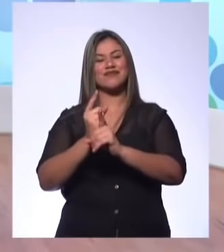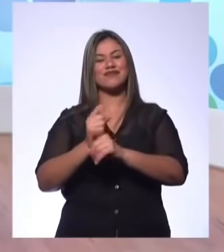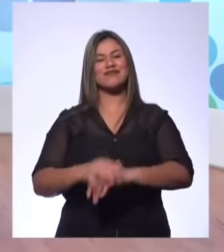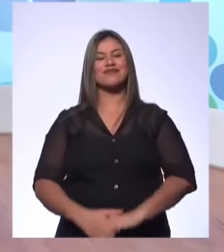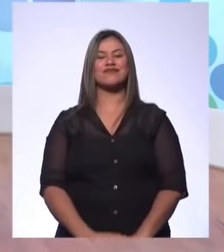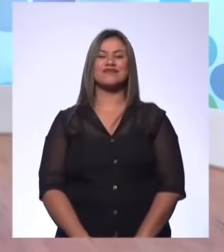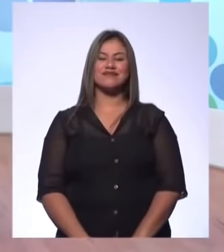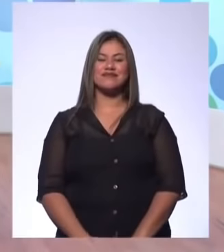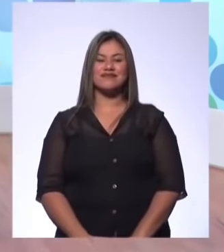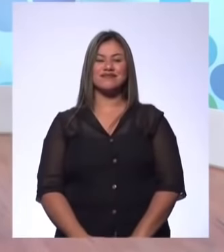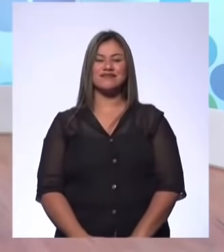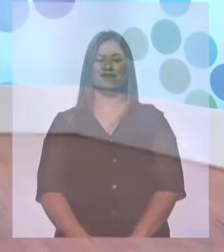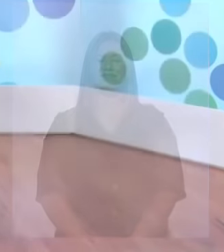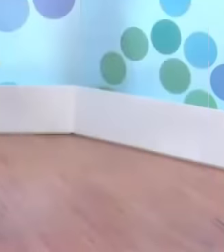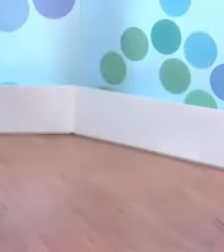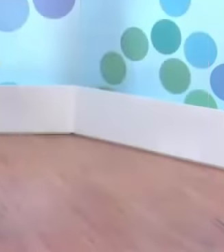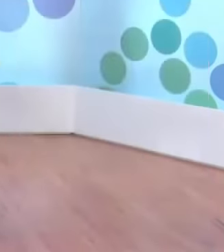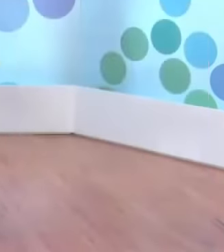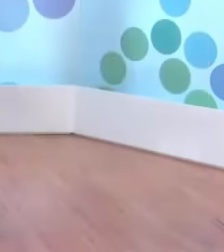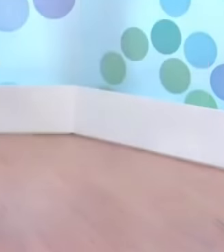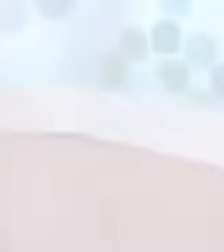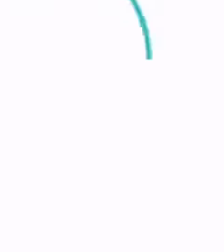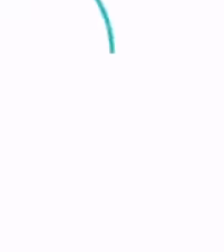a próxima.